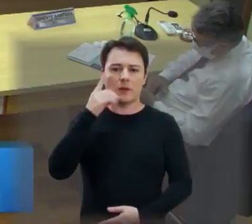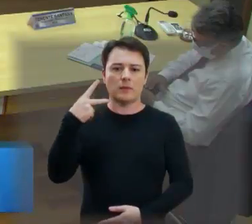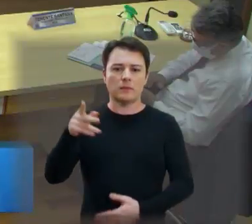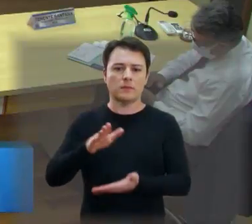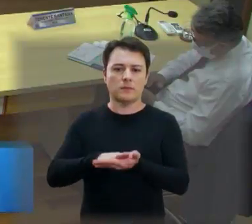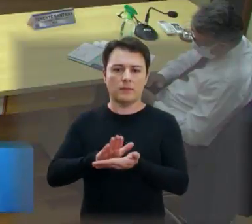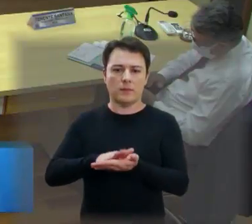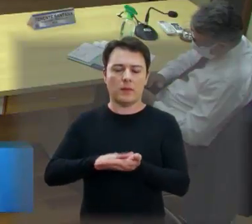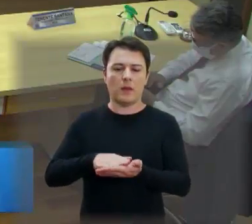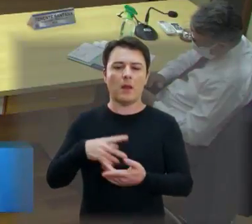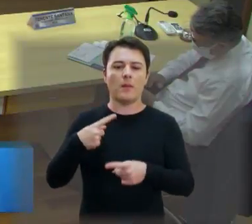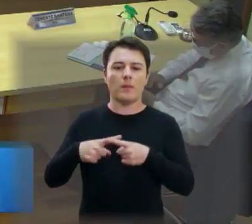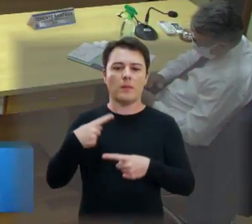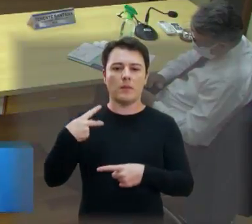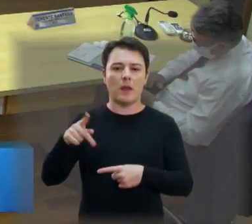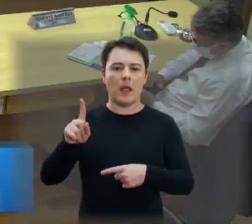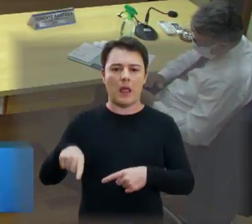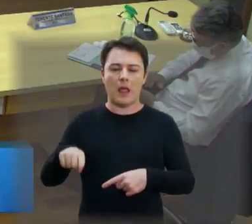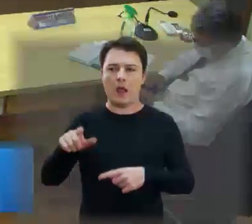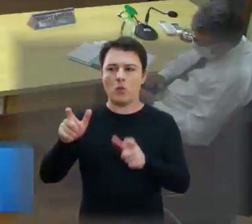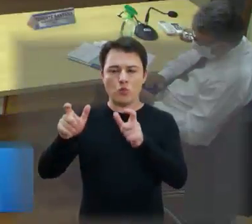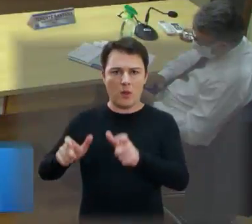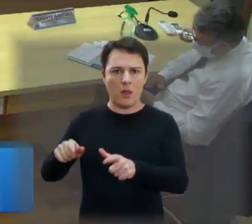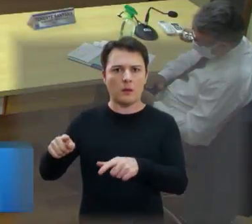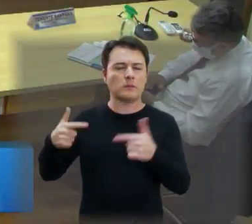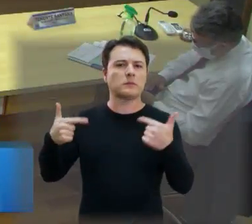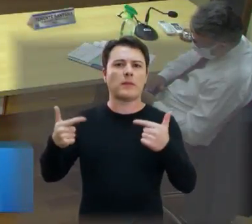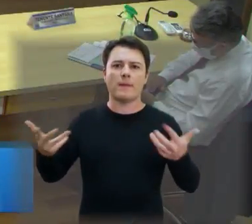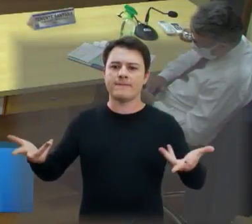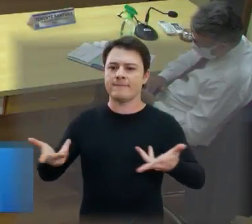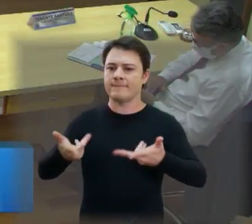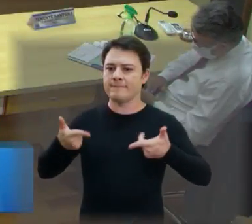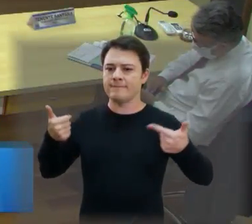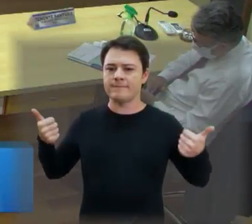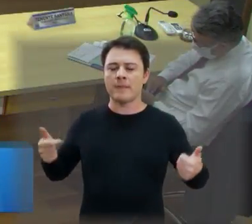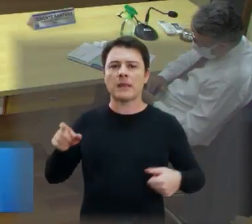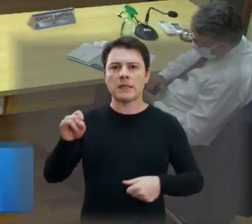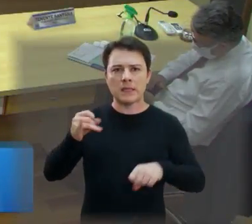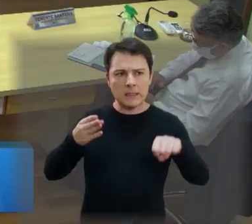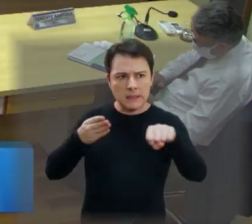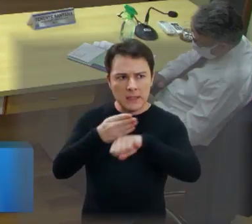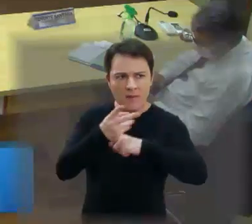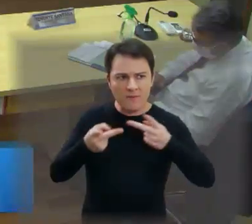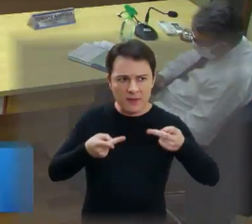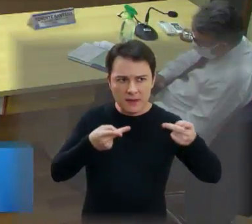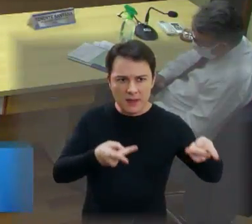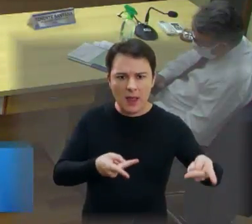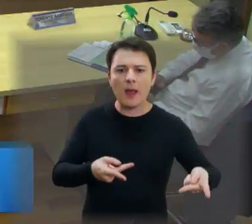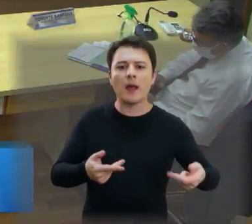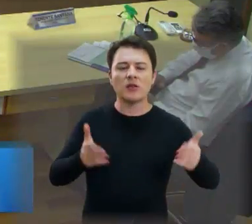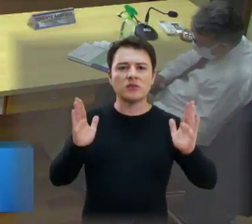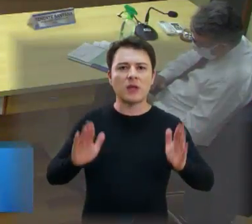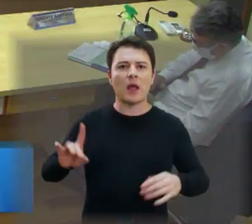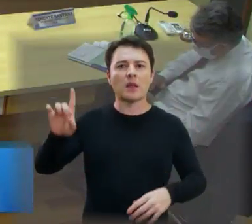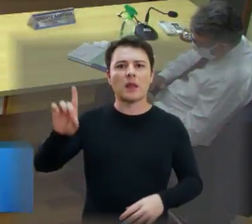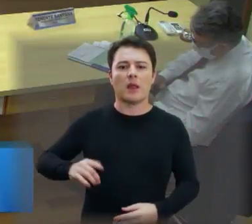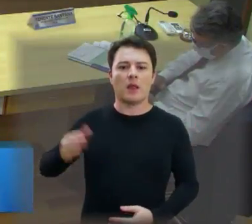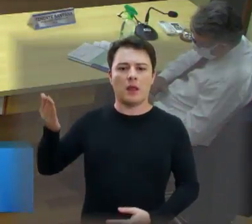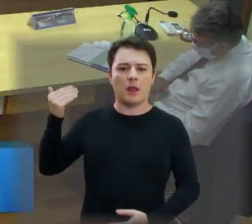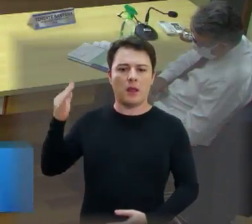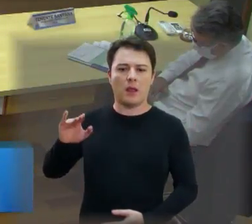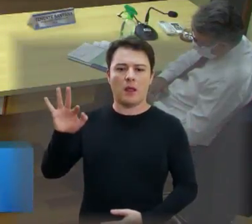lembrar que essa associação faz um trabalho fantástico, né? Quem já teve a oportunidade de visitar o antigo diretor da Faculdade